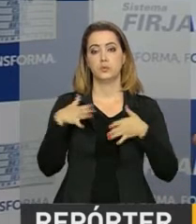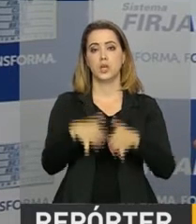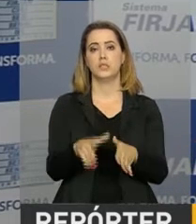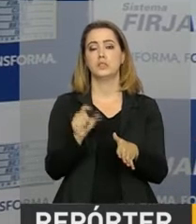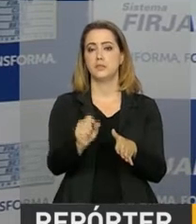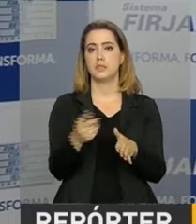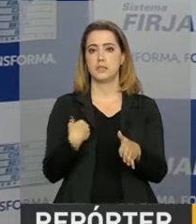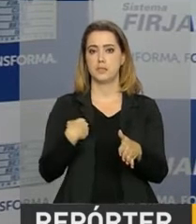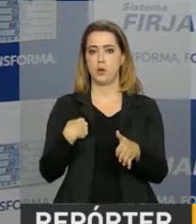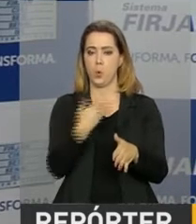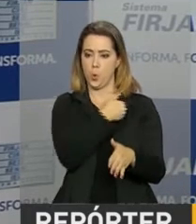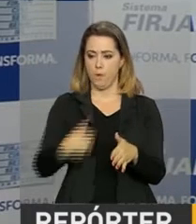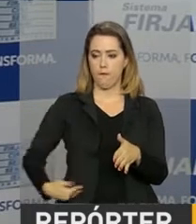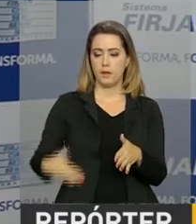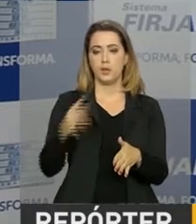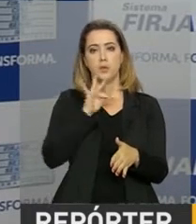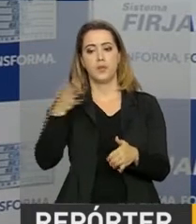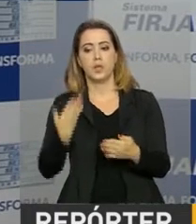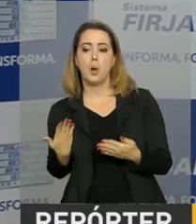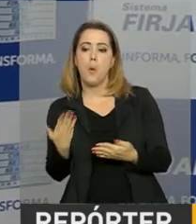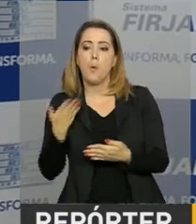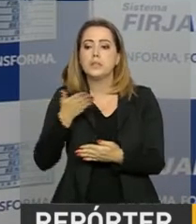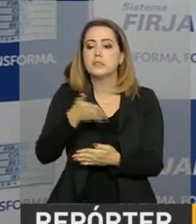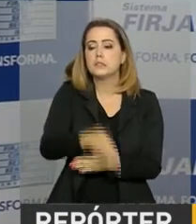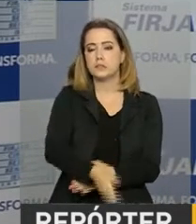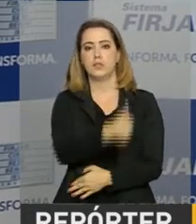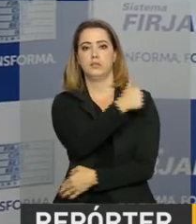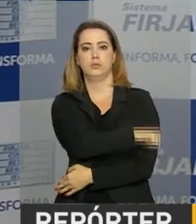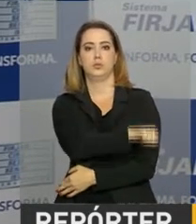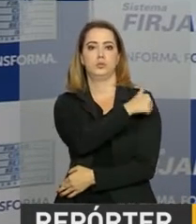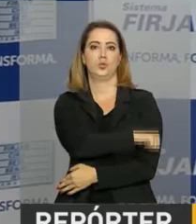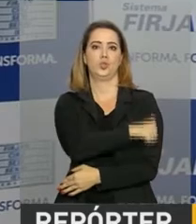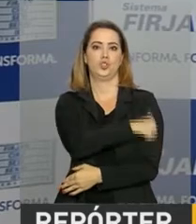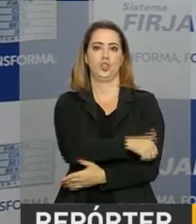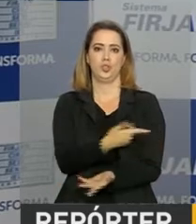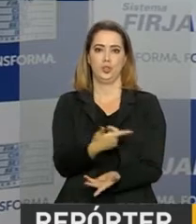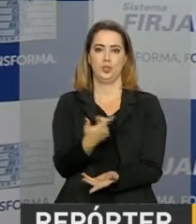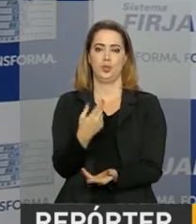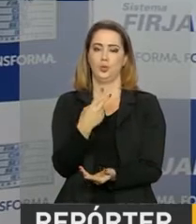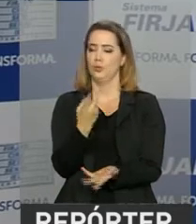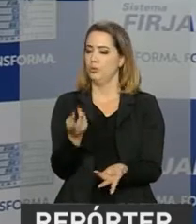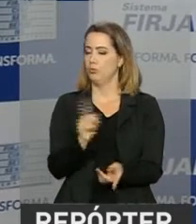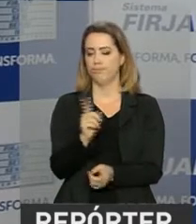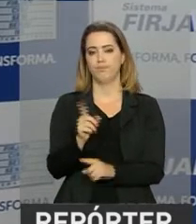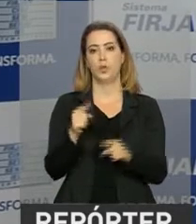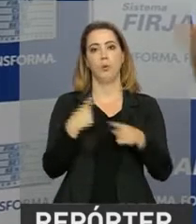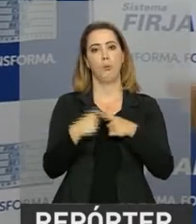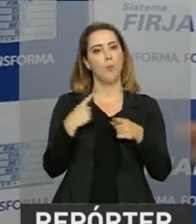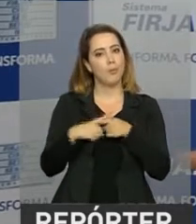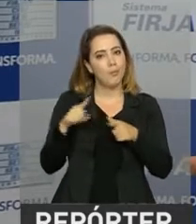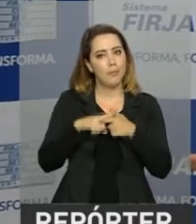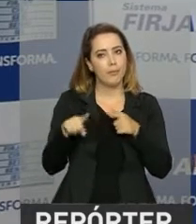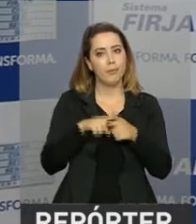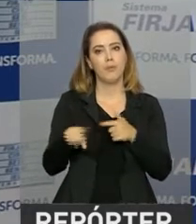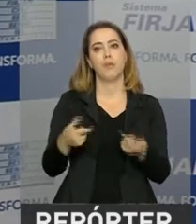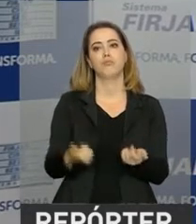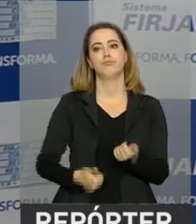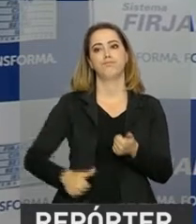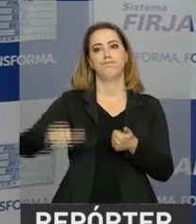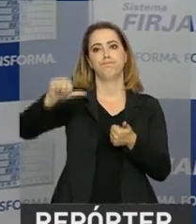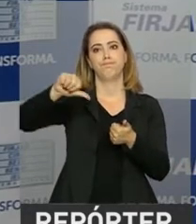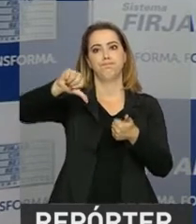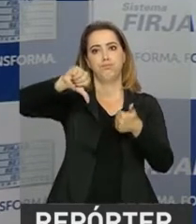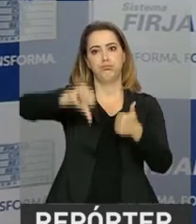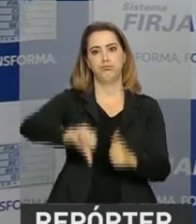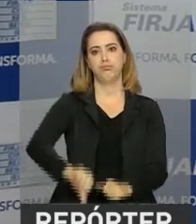no Rio de Janeiro. Por quê? Porque os efeitos serão muito piores do que as possíveis soluções.